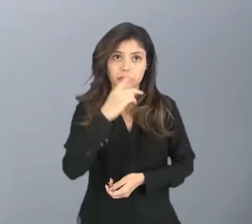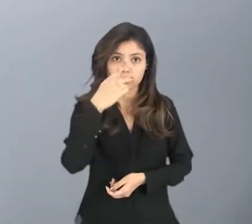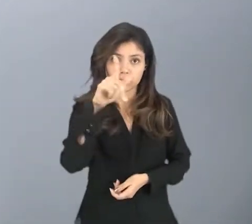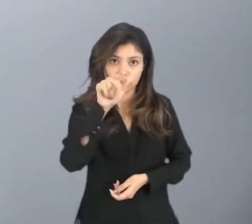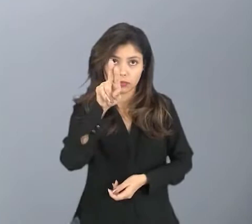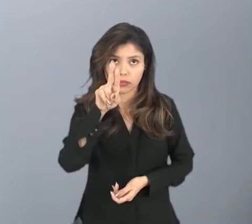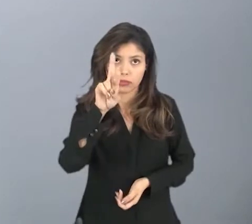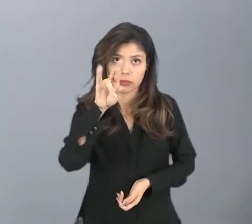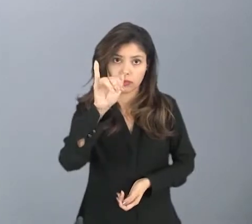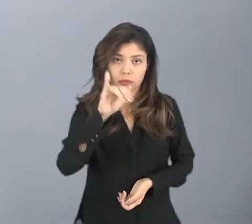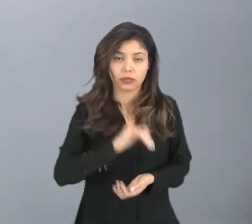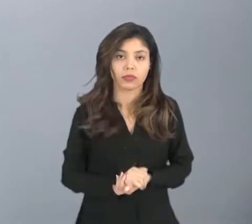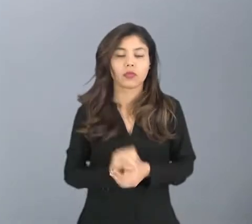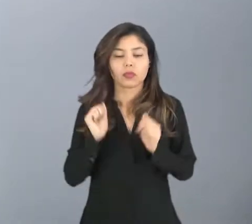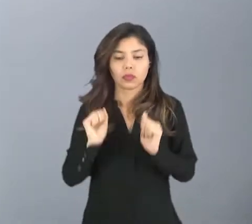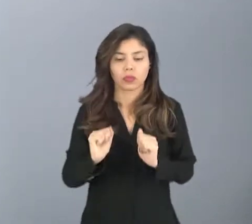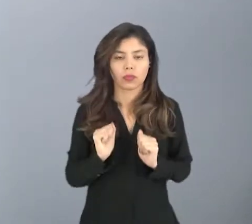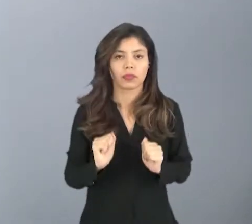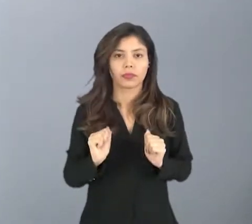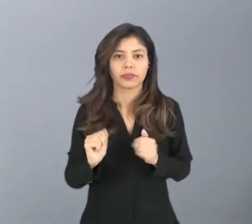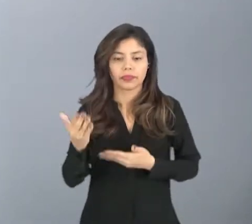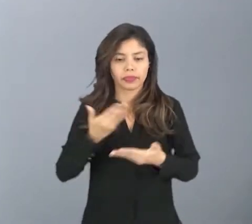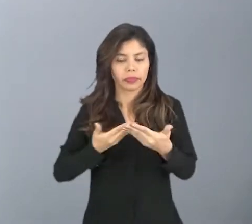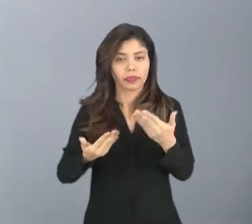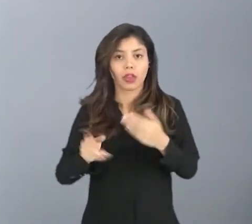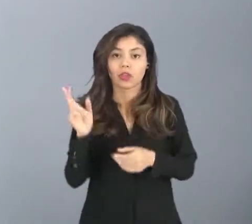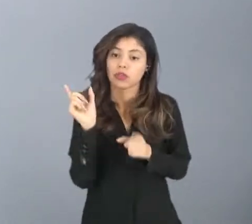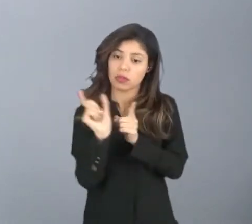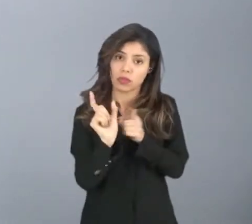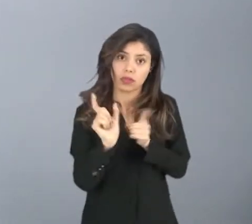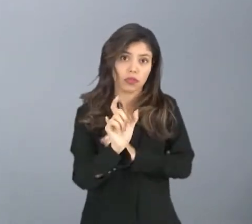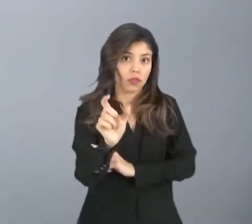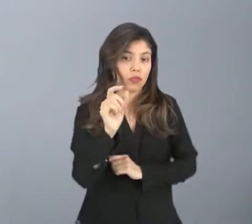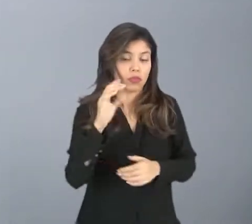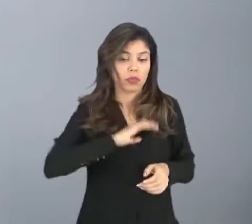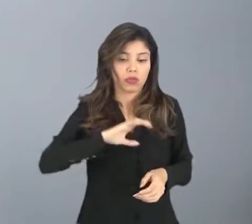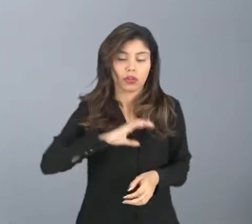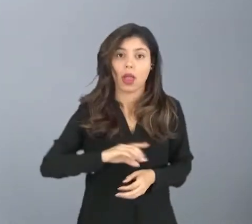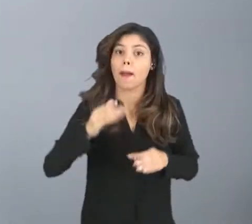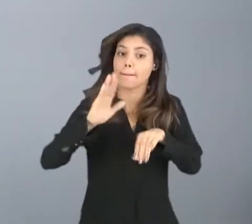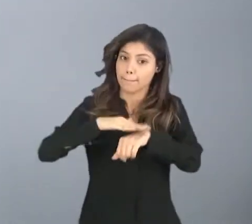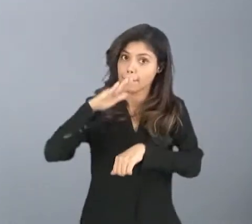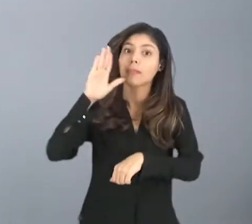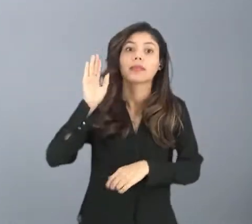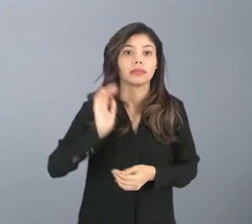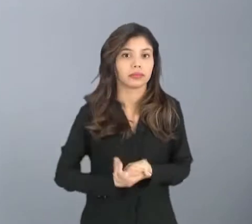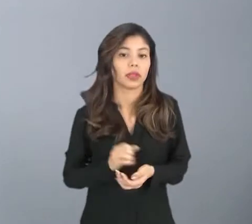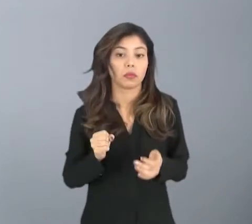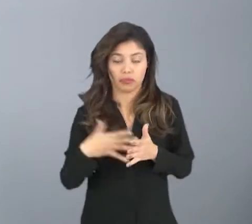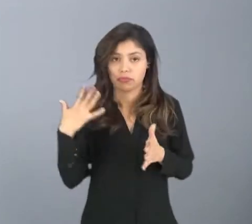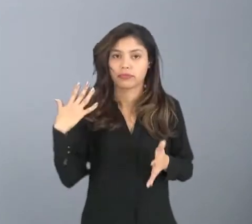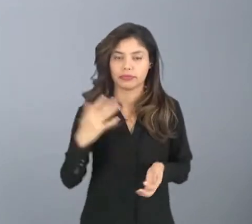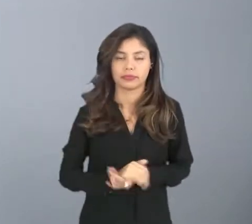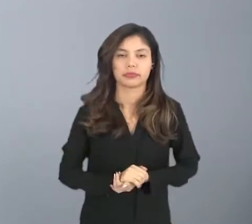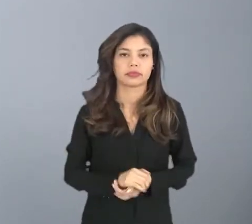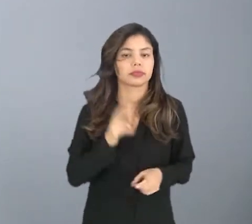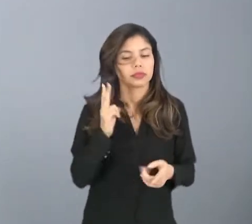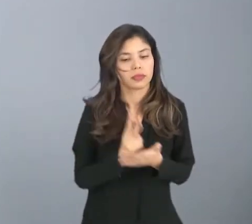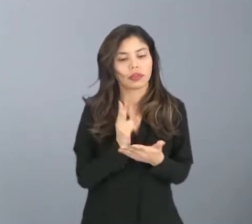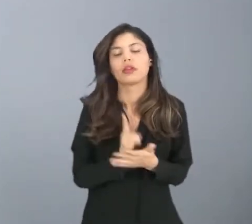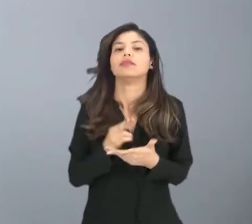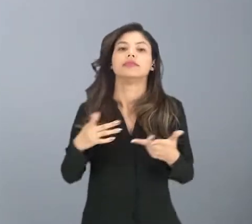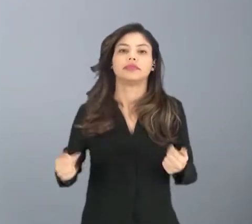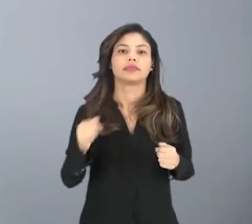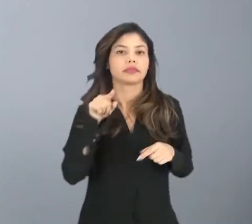falo de pluri, eu posso associar a palavra de plural lá do português, onde a gente vê que são mais, é uma quantidade bem maior. Então, da mesma